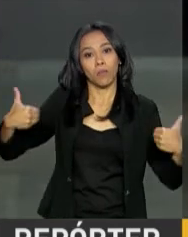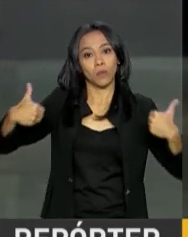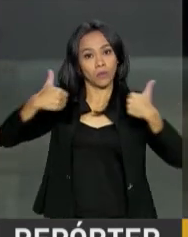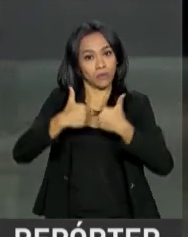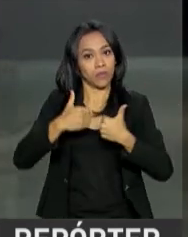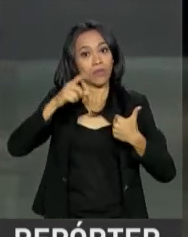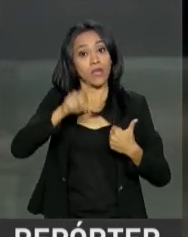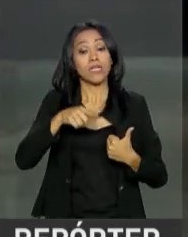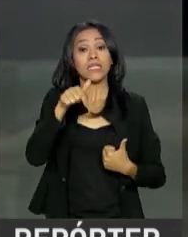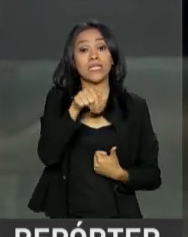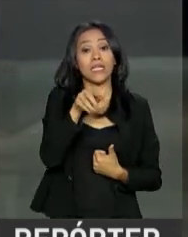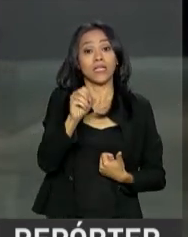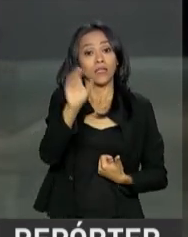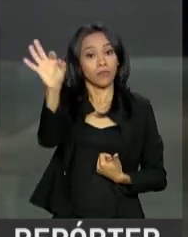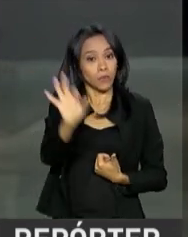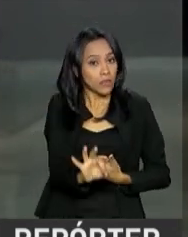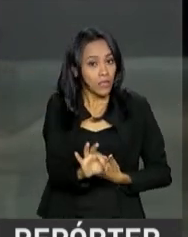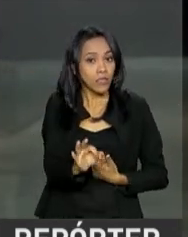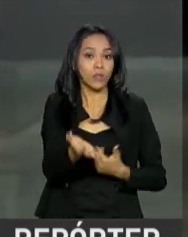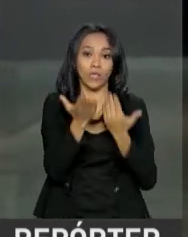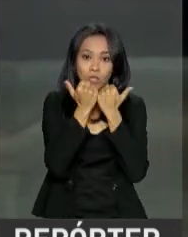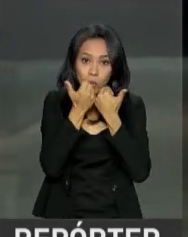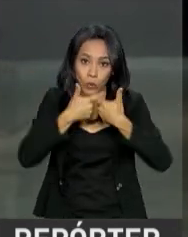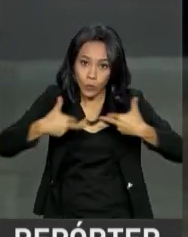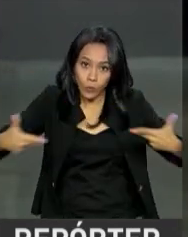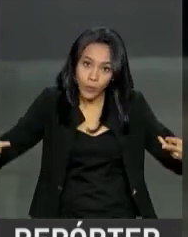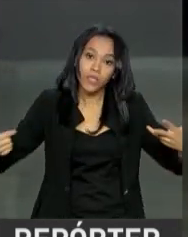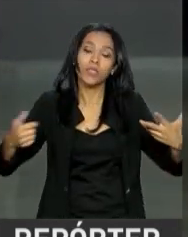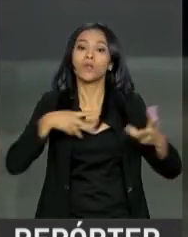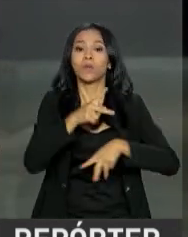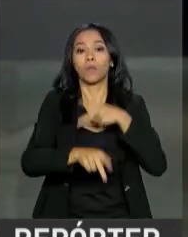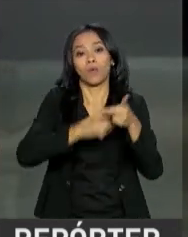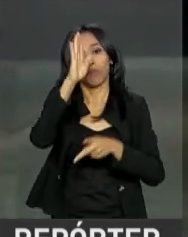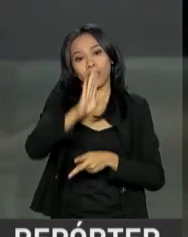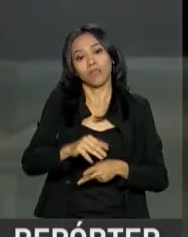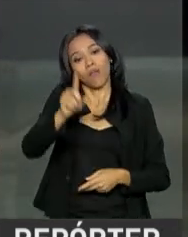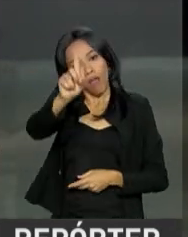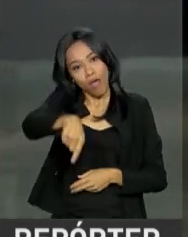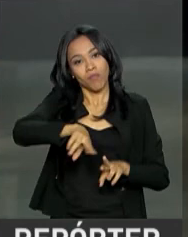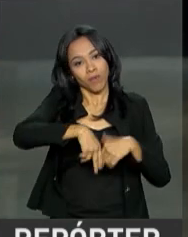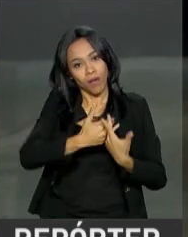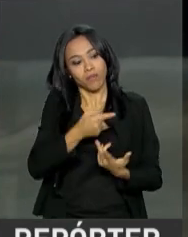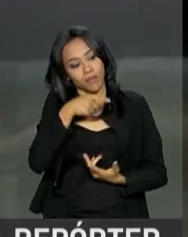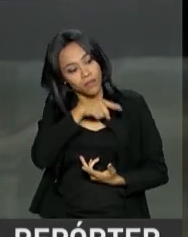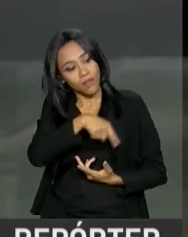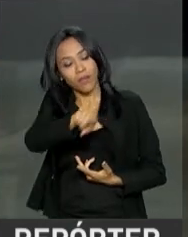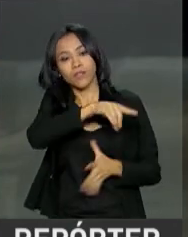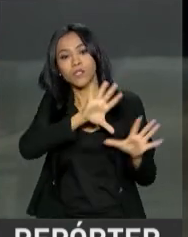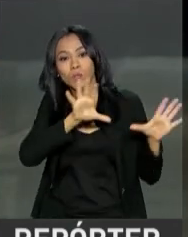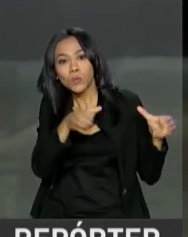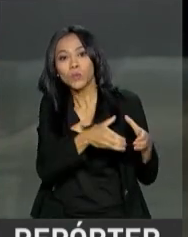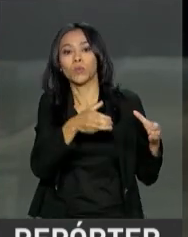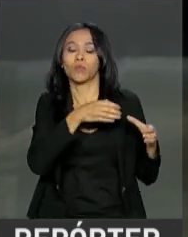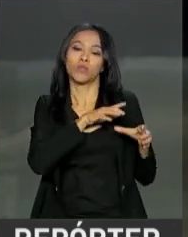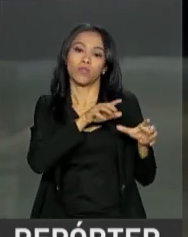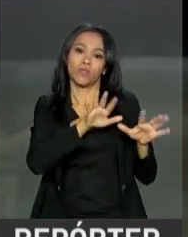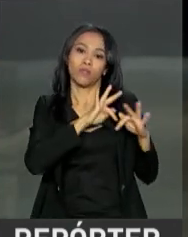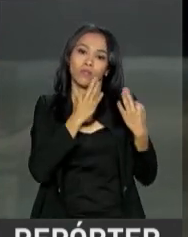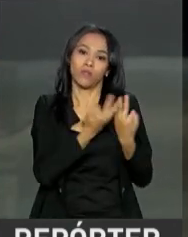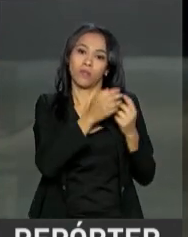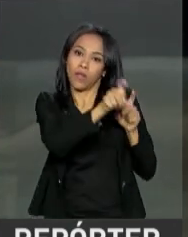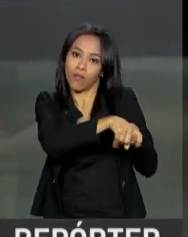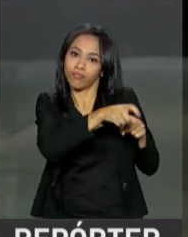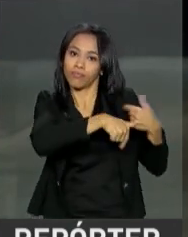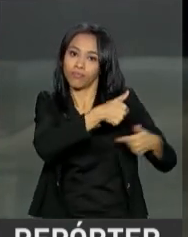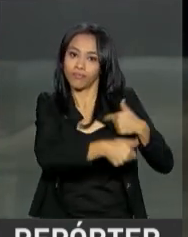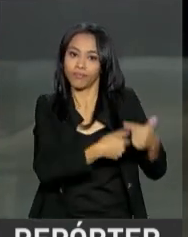produtos que chegam à mesa dos brasileiros vêm desses pequenos arranjos produtivos no campo o setor também